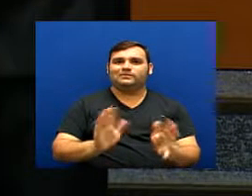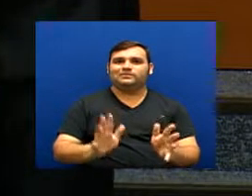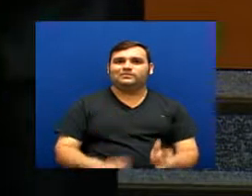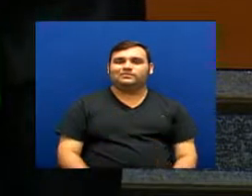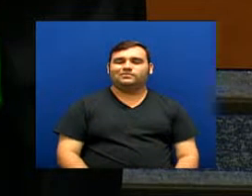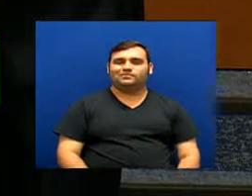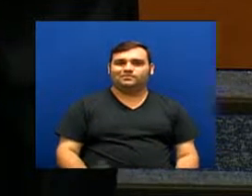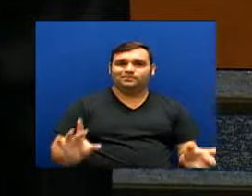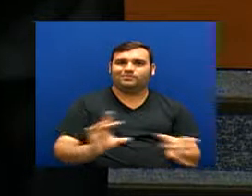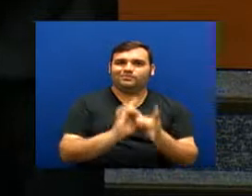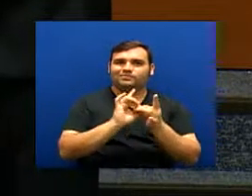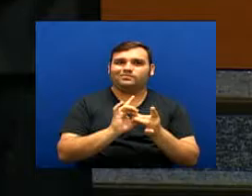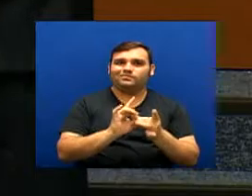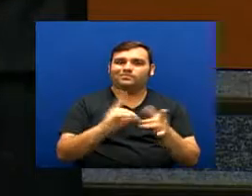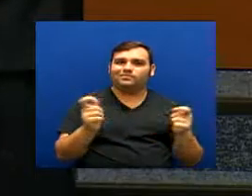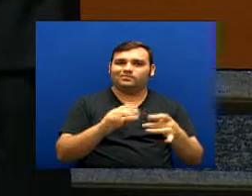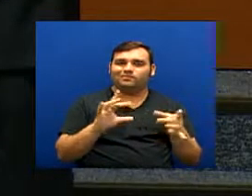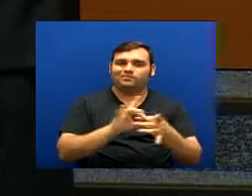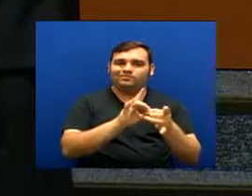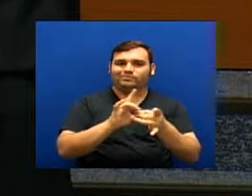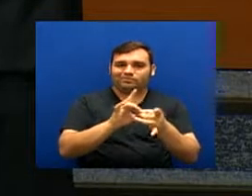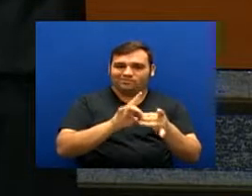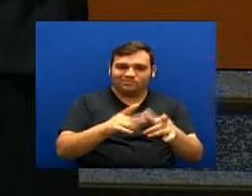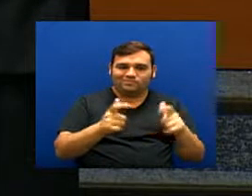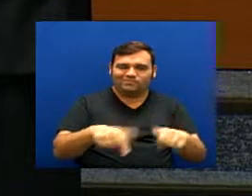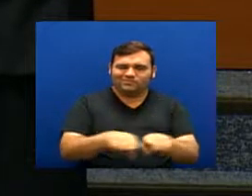lá. O assunto ainda está lá, não.